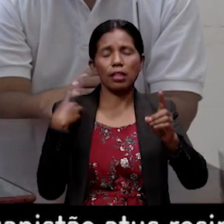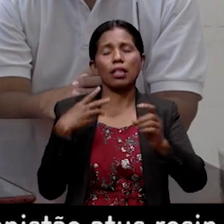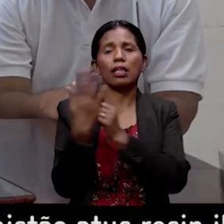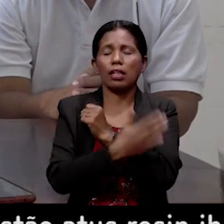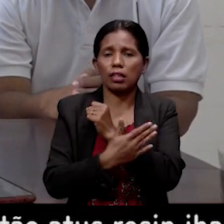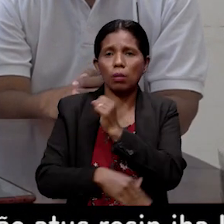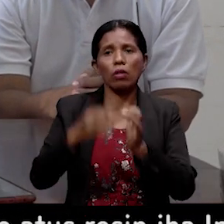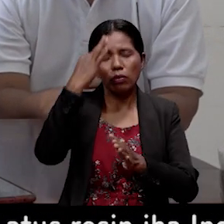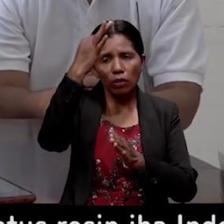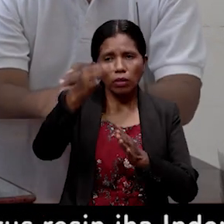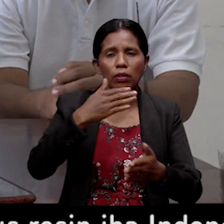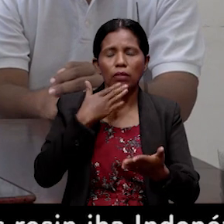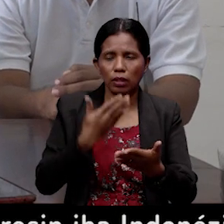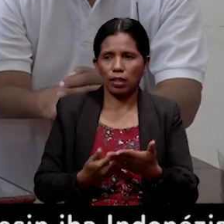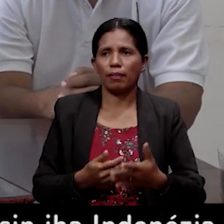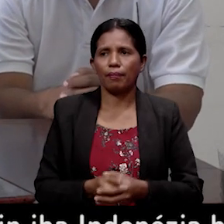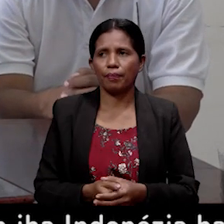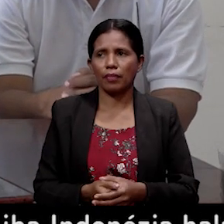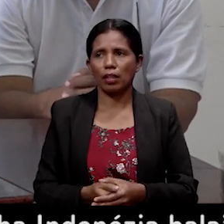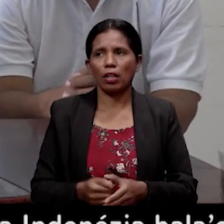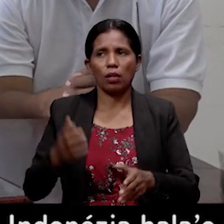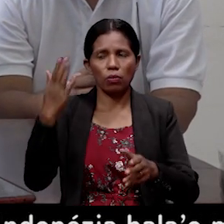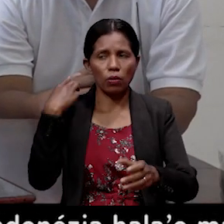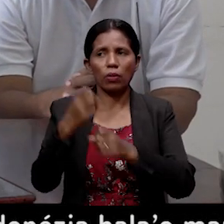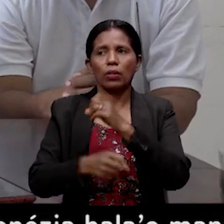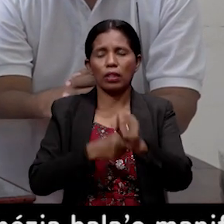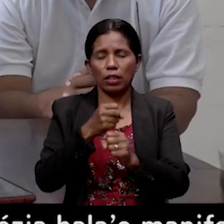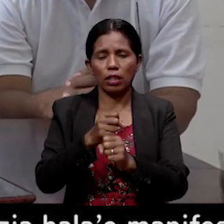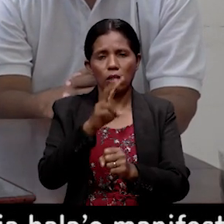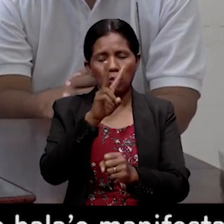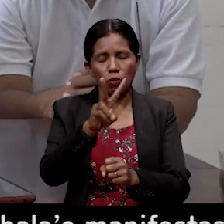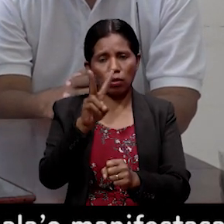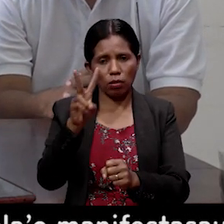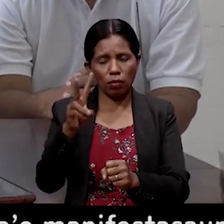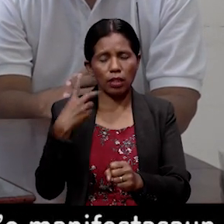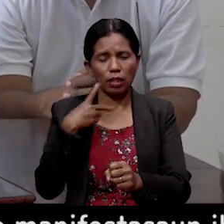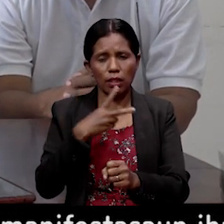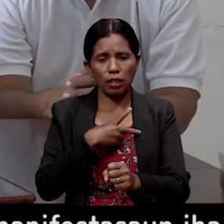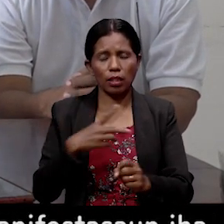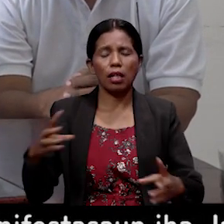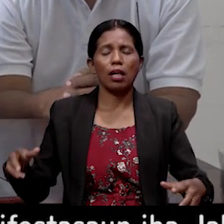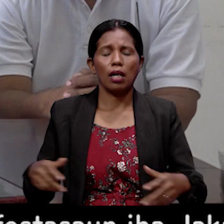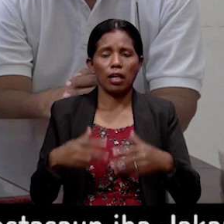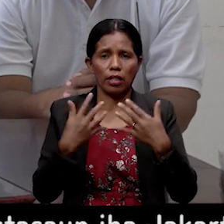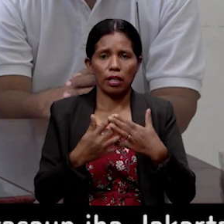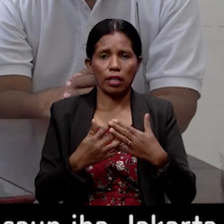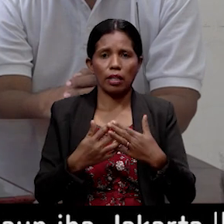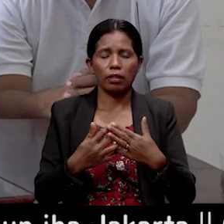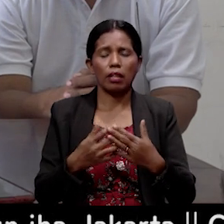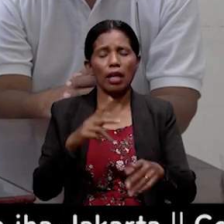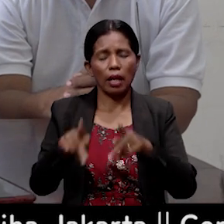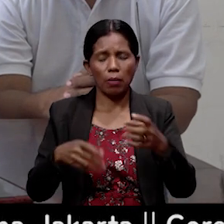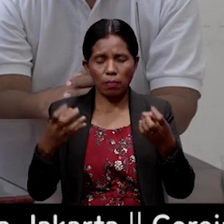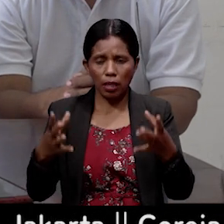aquilo, etapa ida nebe maka ulu kita tina roro conflito físico, foi povo makterus,